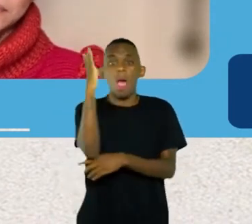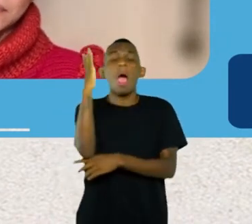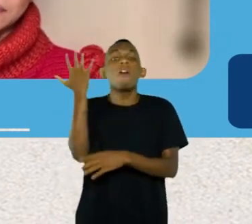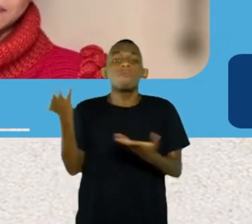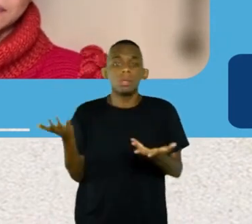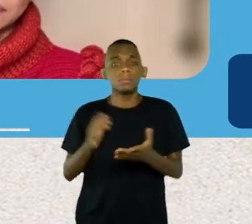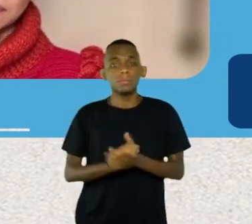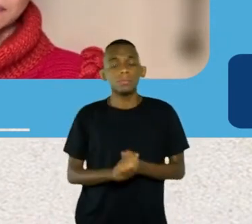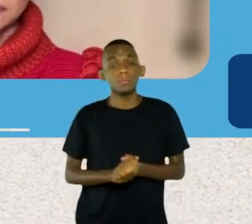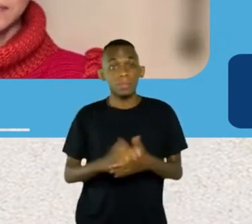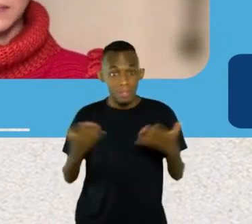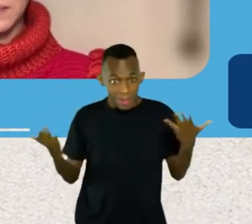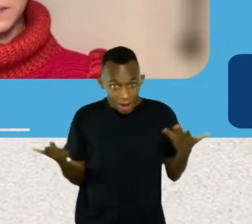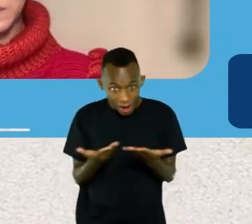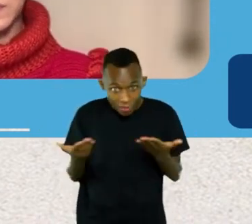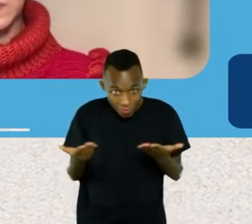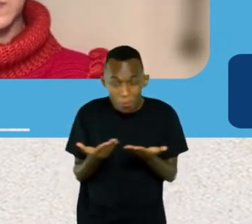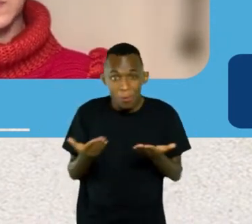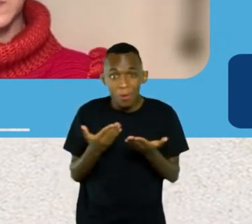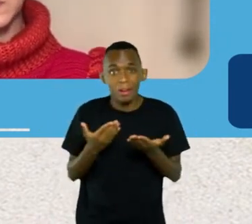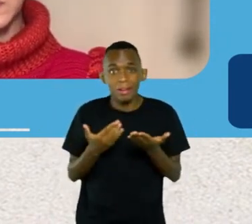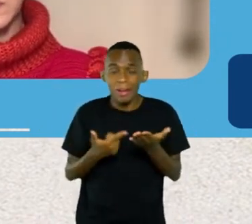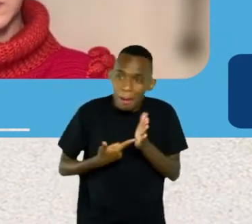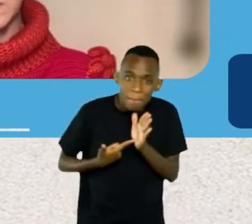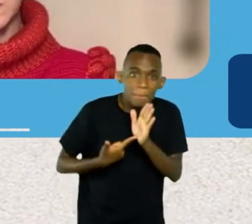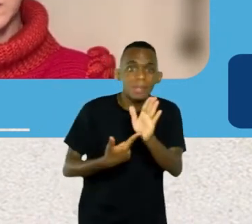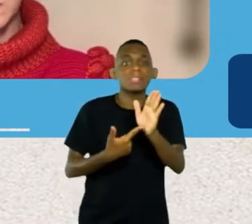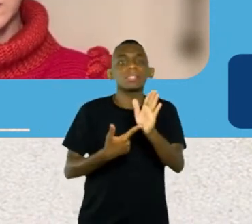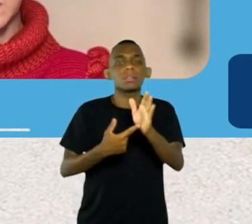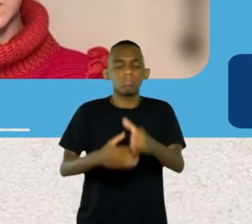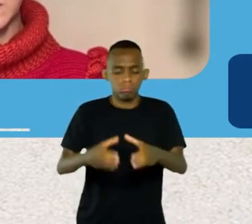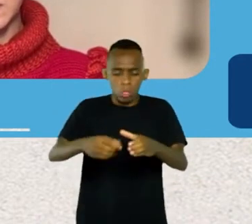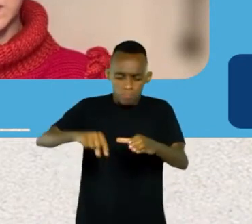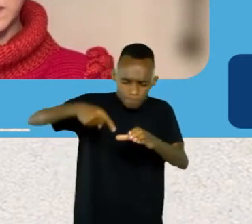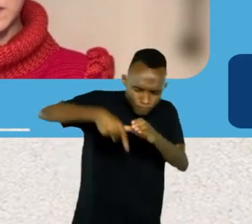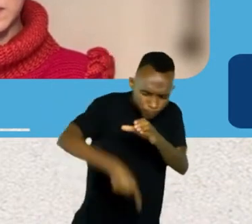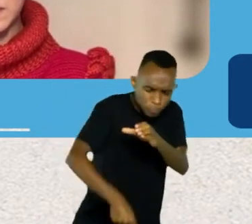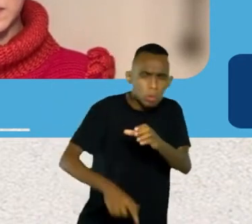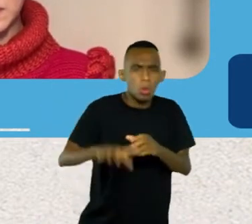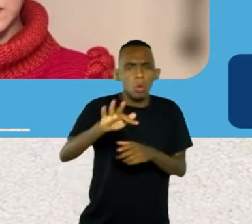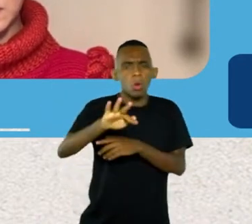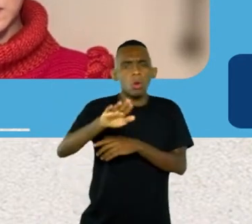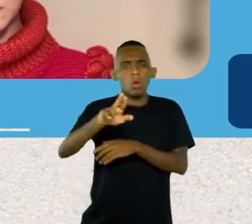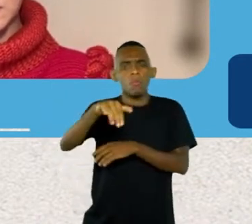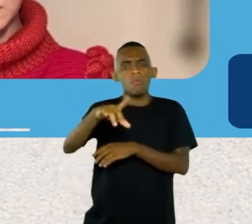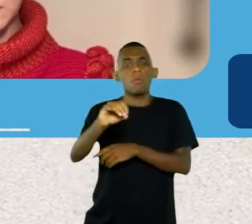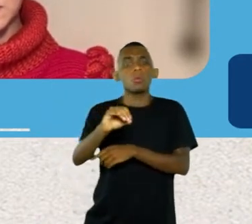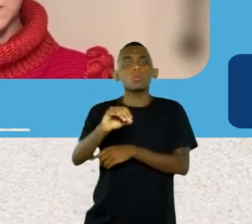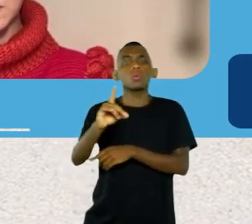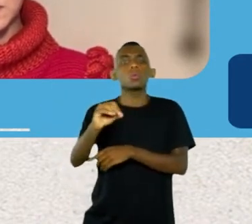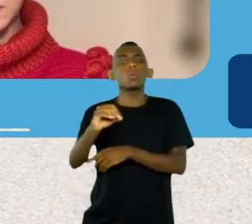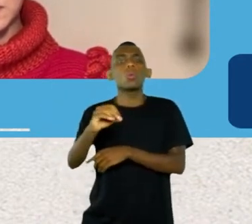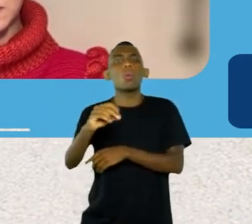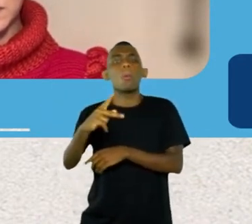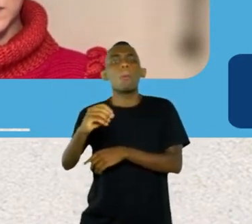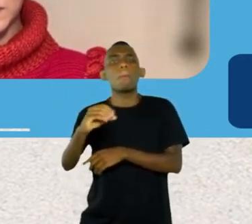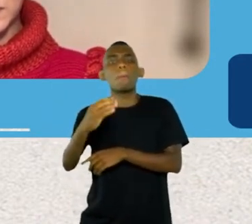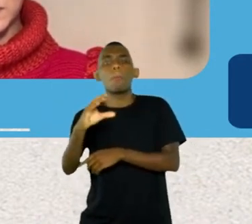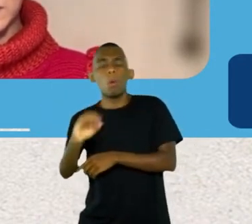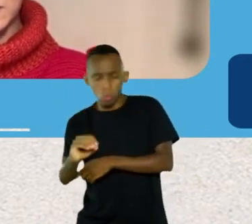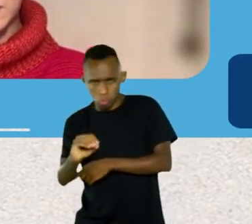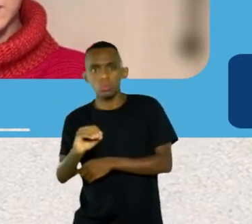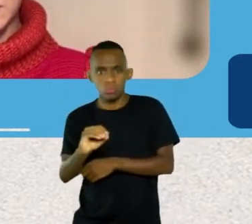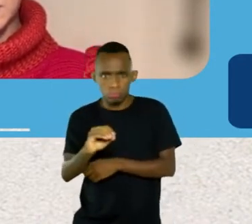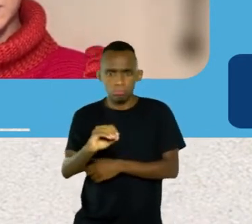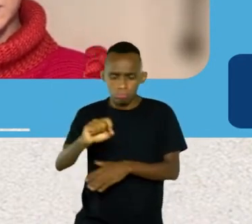e agora lança Fundo do Poço, o lugar mais visitado do mundo pela editora Melhoramentos,